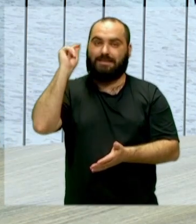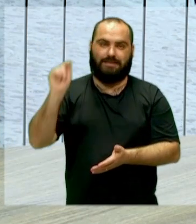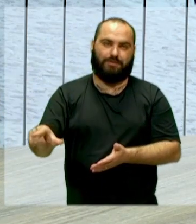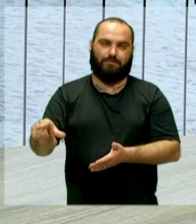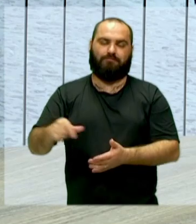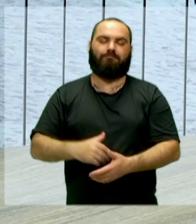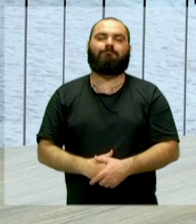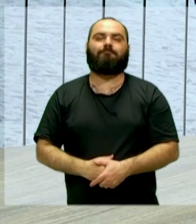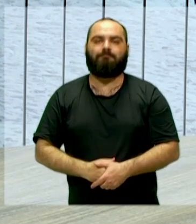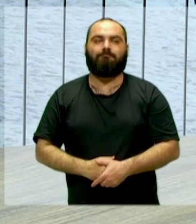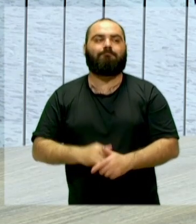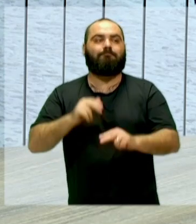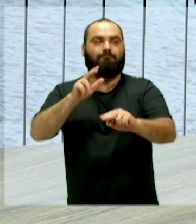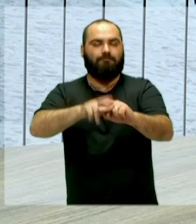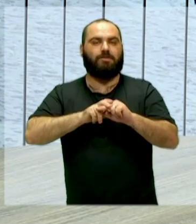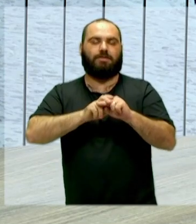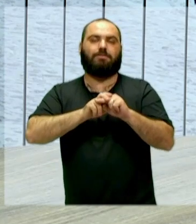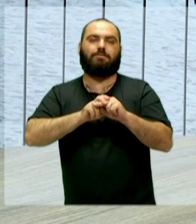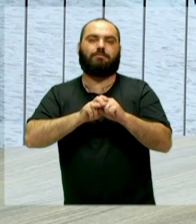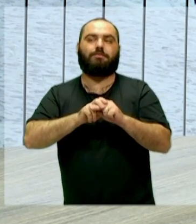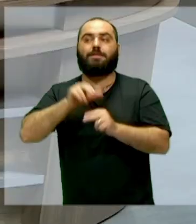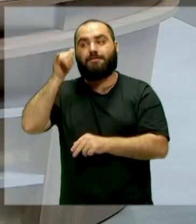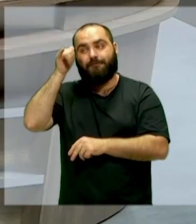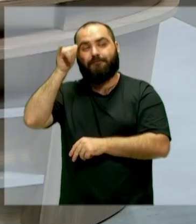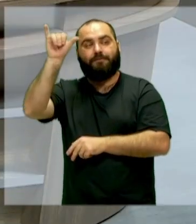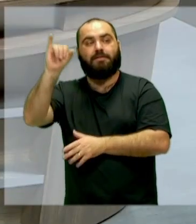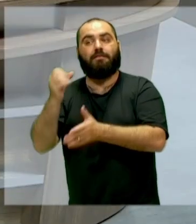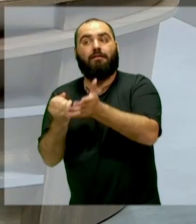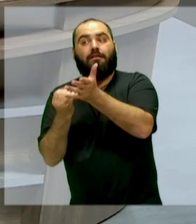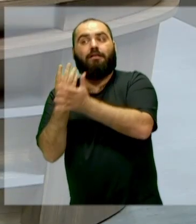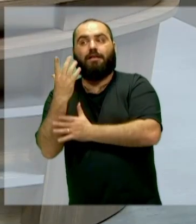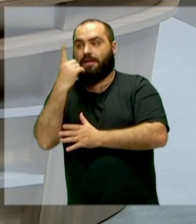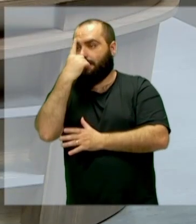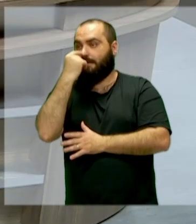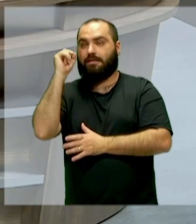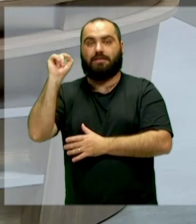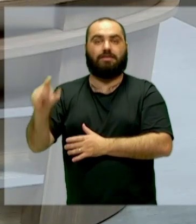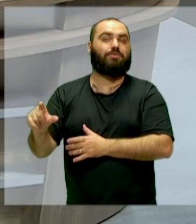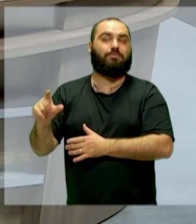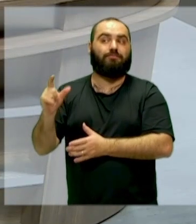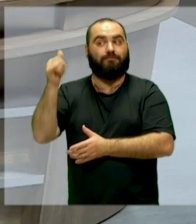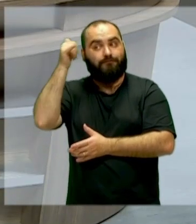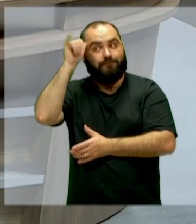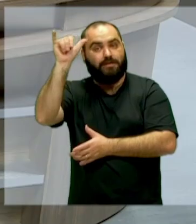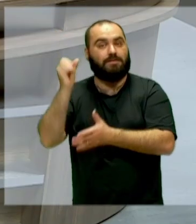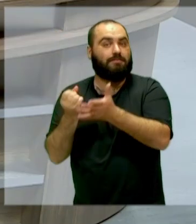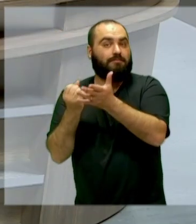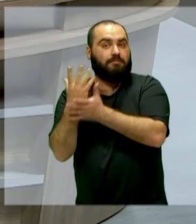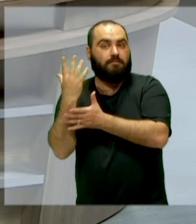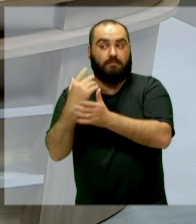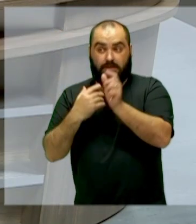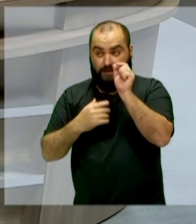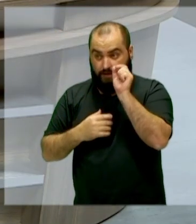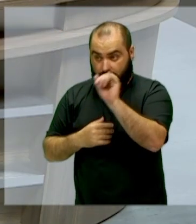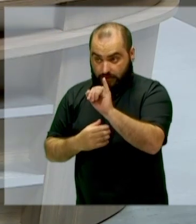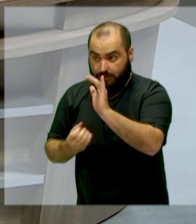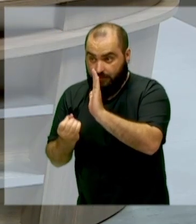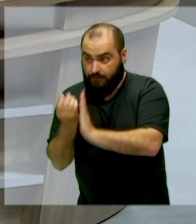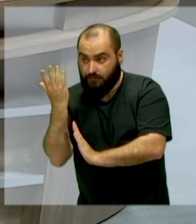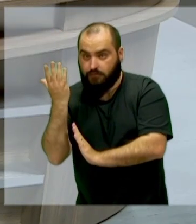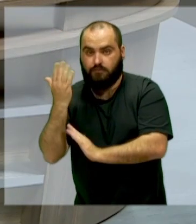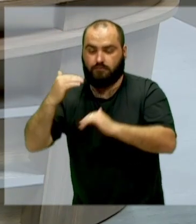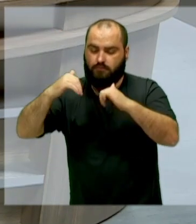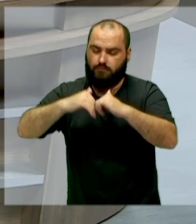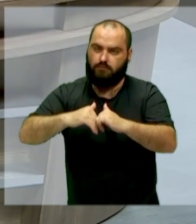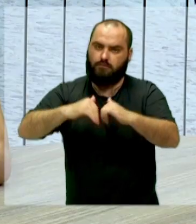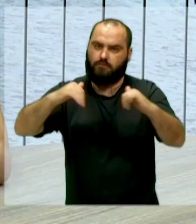Zero tem muito essa questão da não geração né de a gente evitar a geração de resíduos e se caso gerar que a gente faça uma